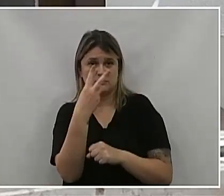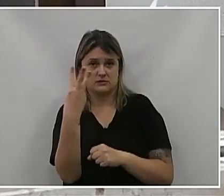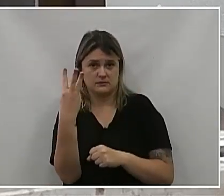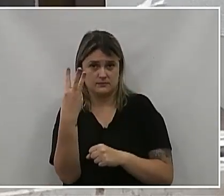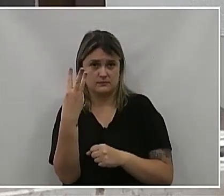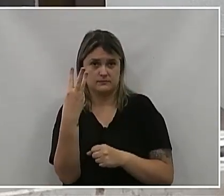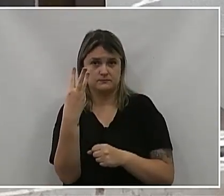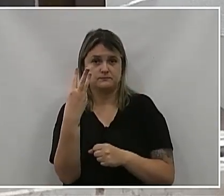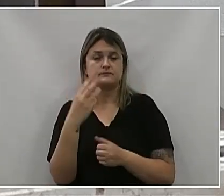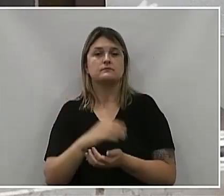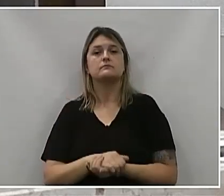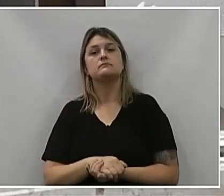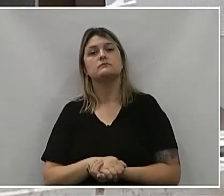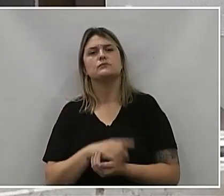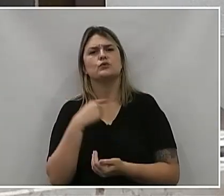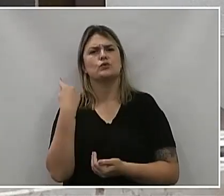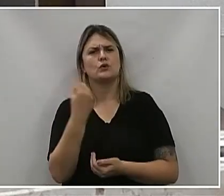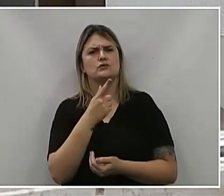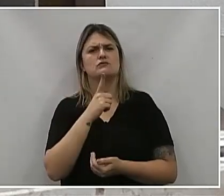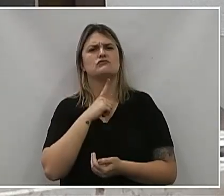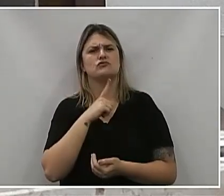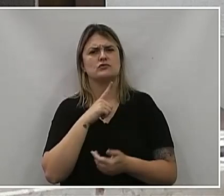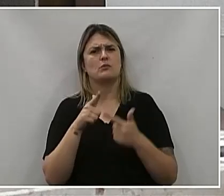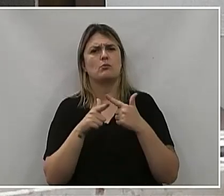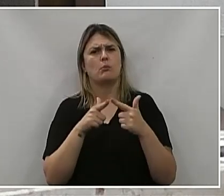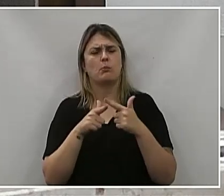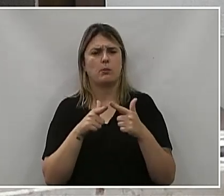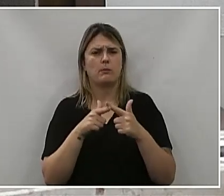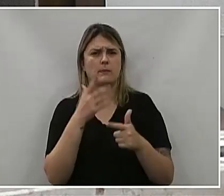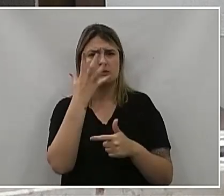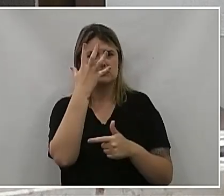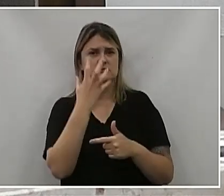167-23, onde tínhamos um problema sério